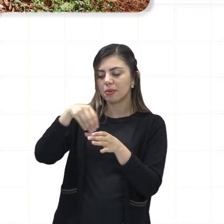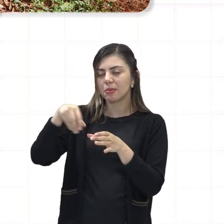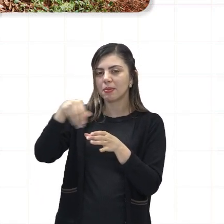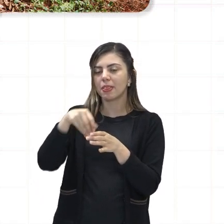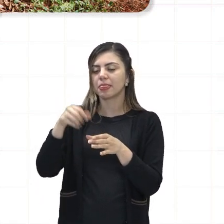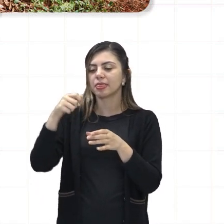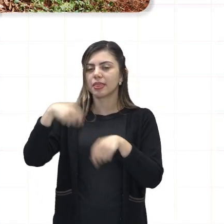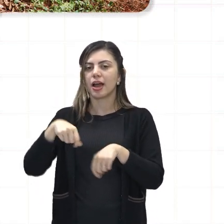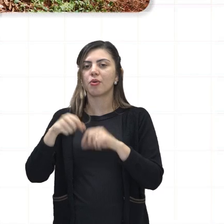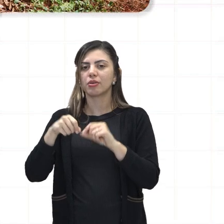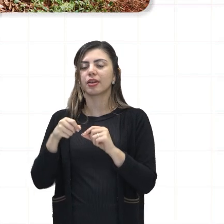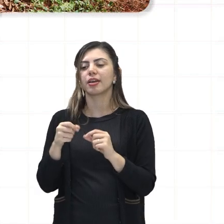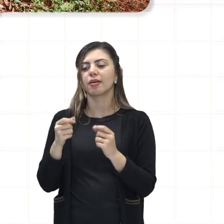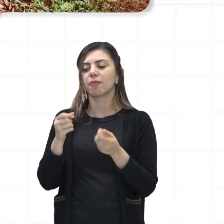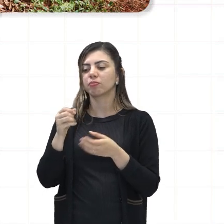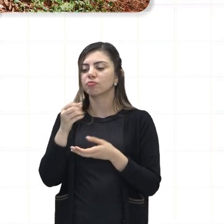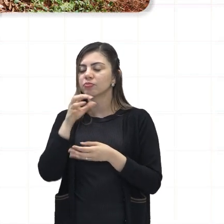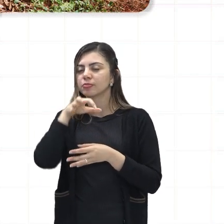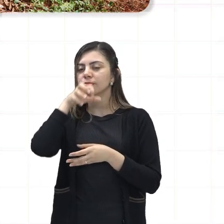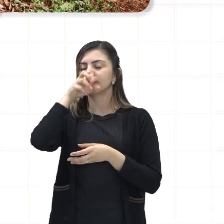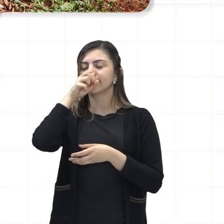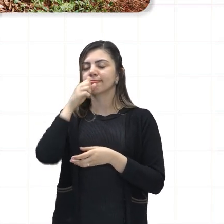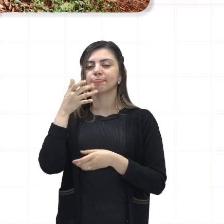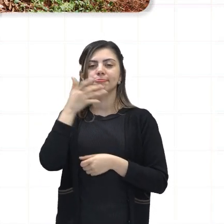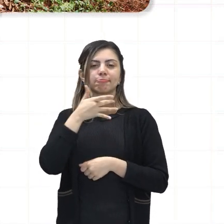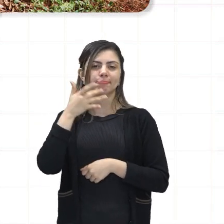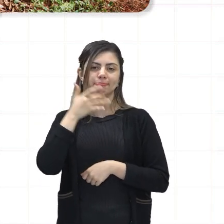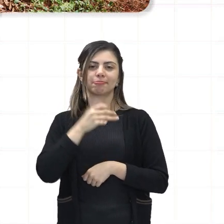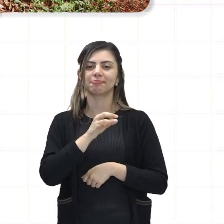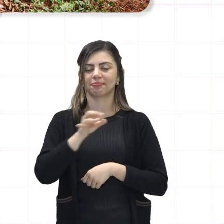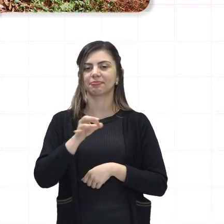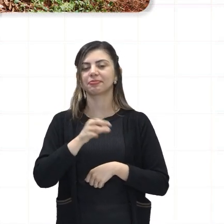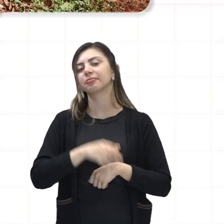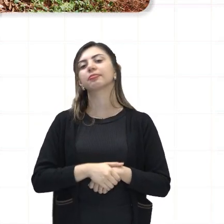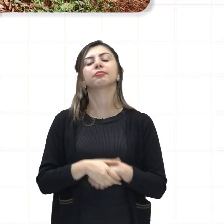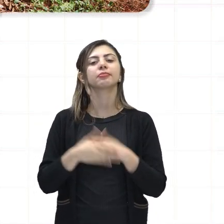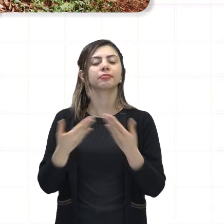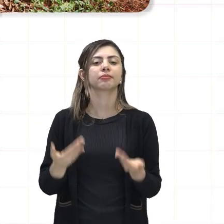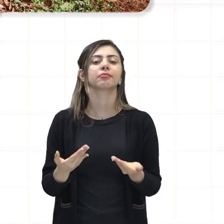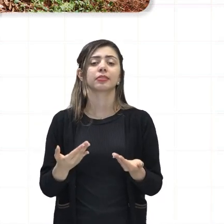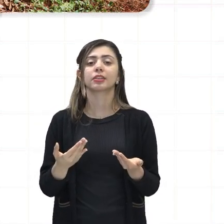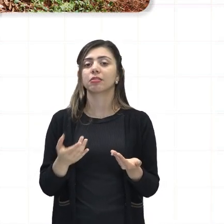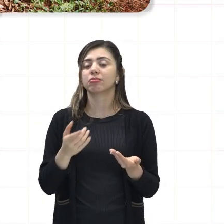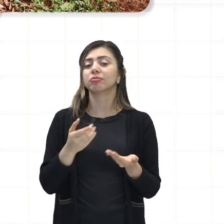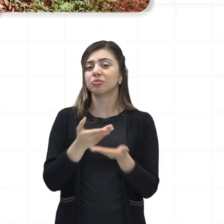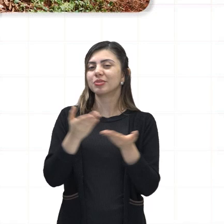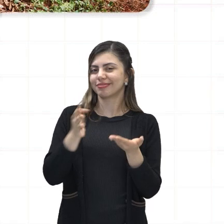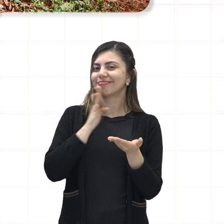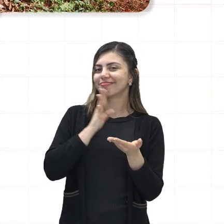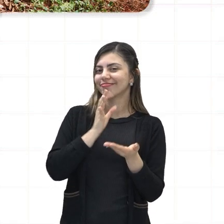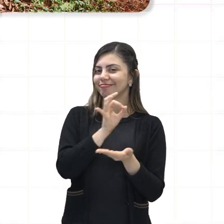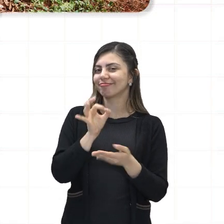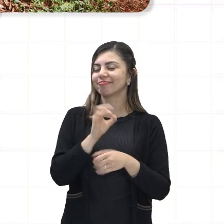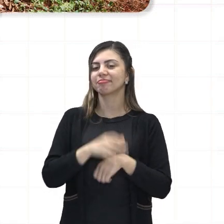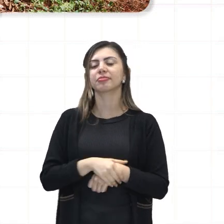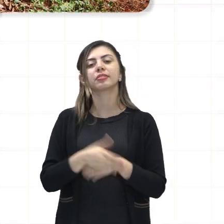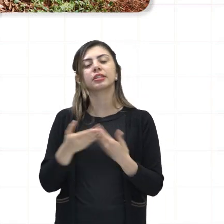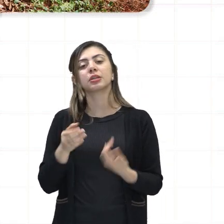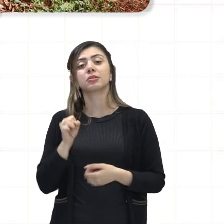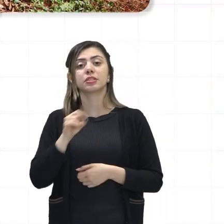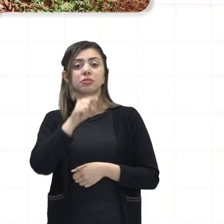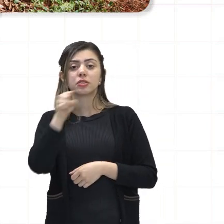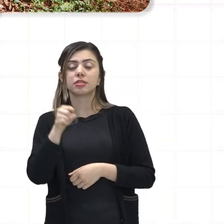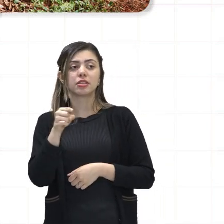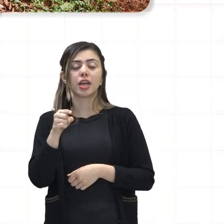no moedor para dar um aroma fantástico, não é? Então, tenho certeza que vocês conhecem. E quem nunca viu um pé de café,